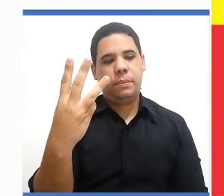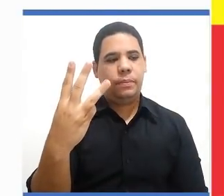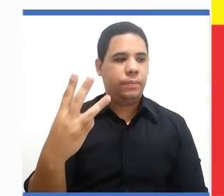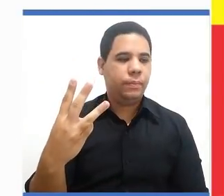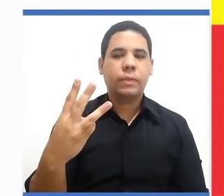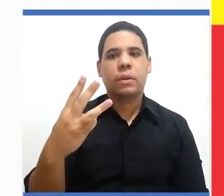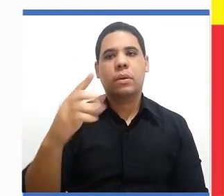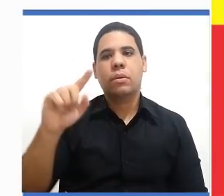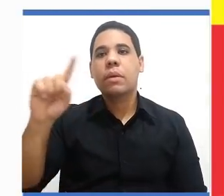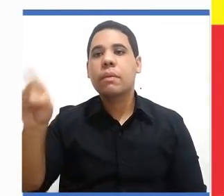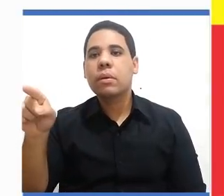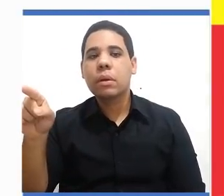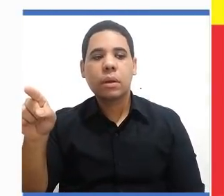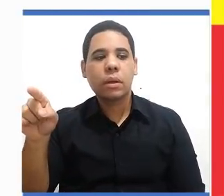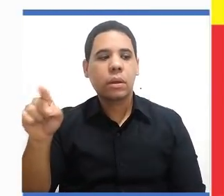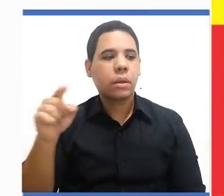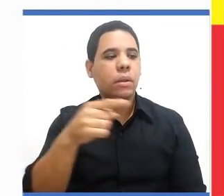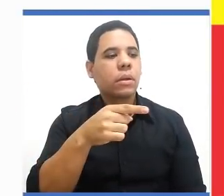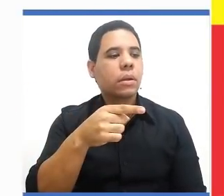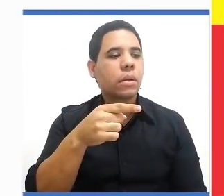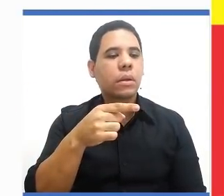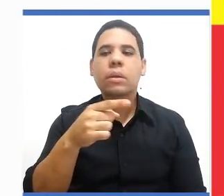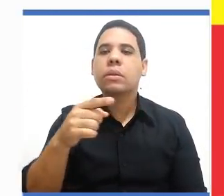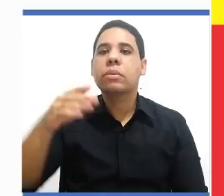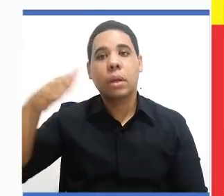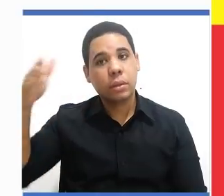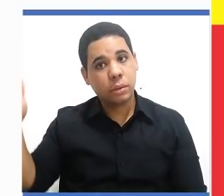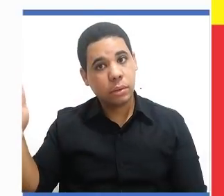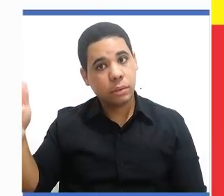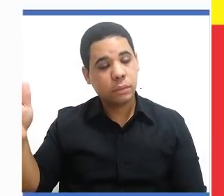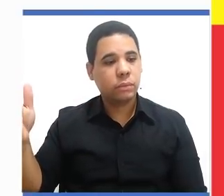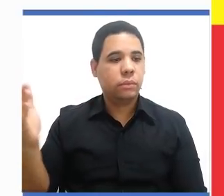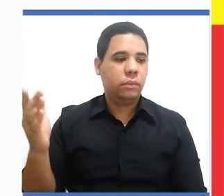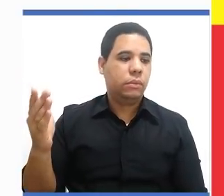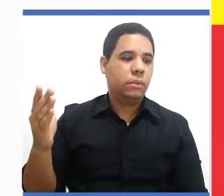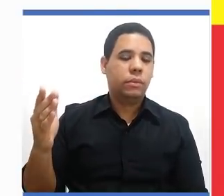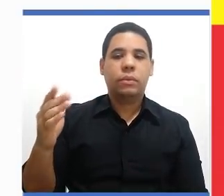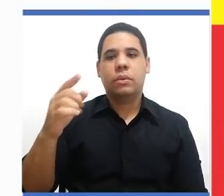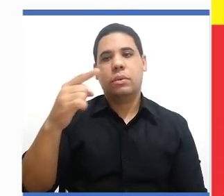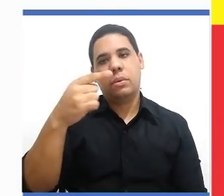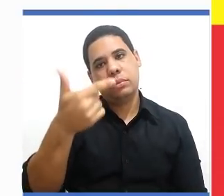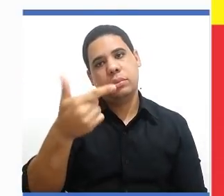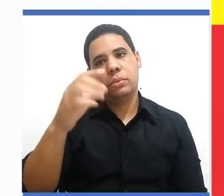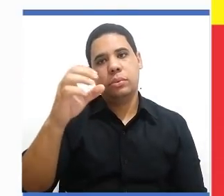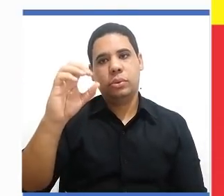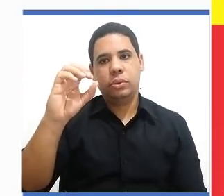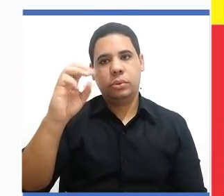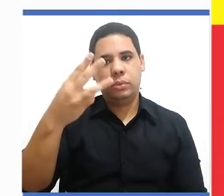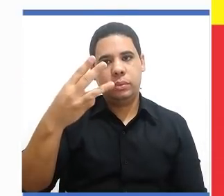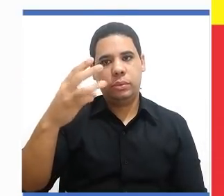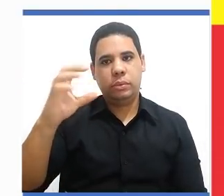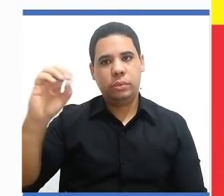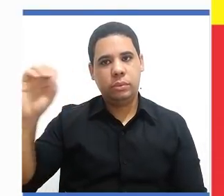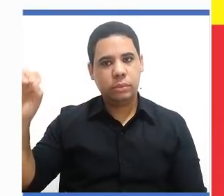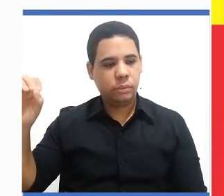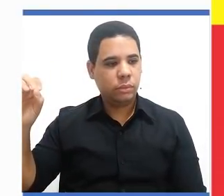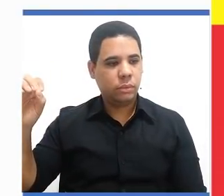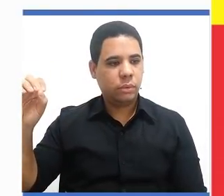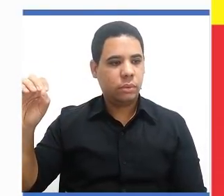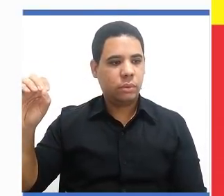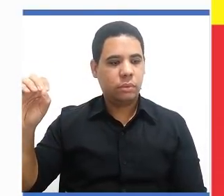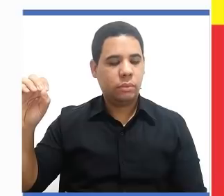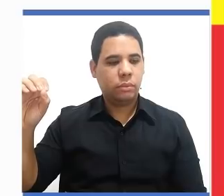casas. Onde a vírgula está? Isso mesmo, no lado direito. Então, fica 2.300, a vírgulazinha aparecendo